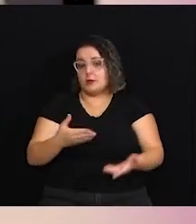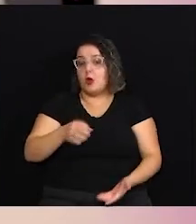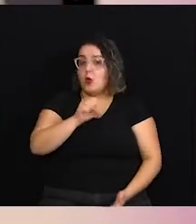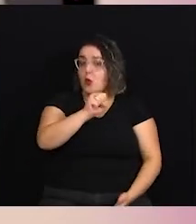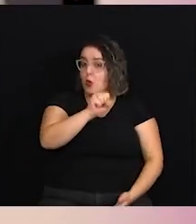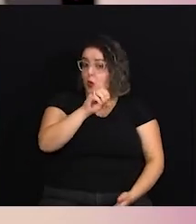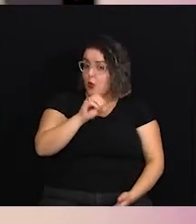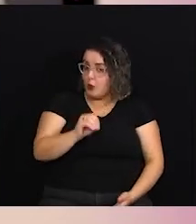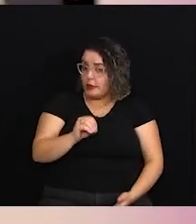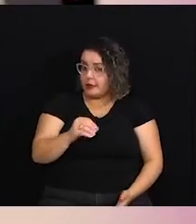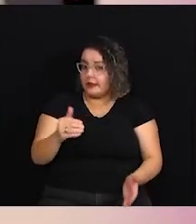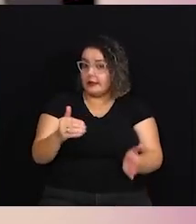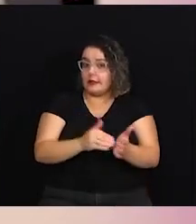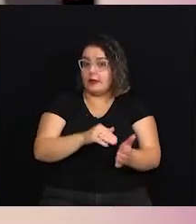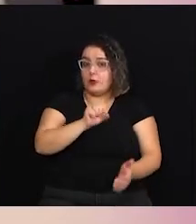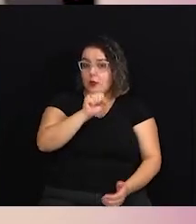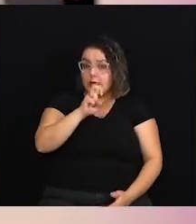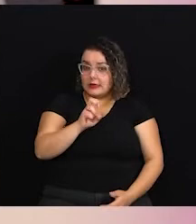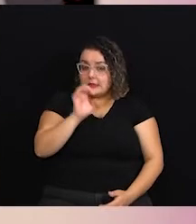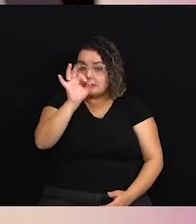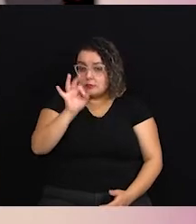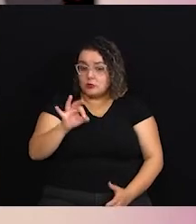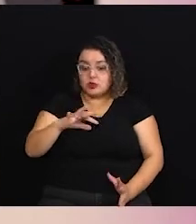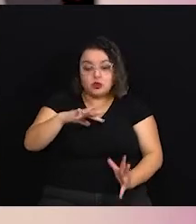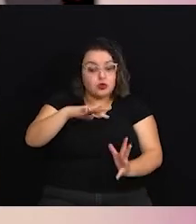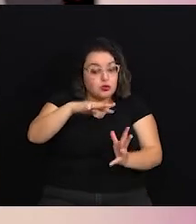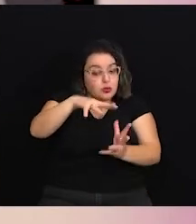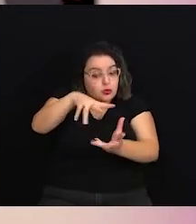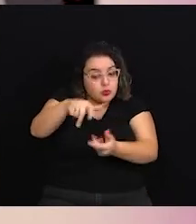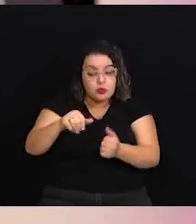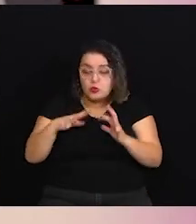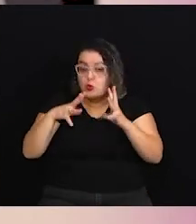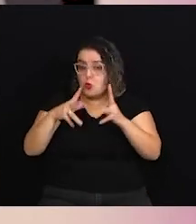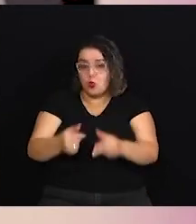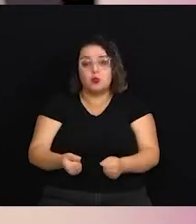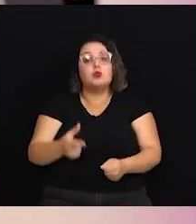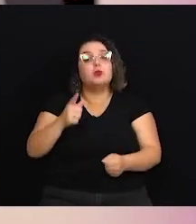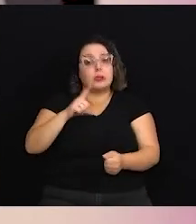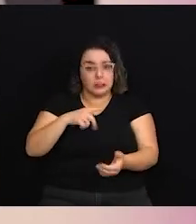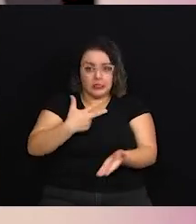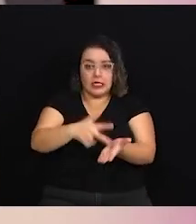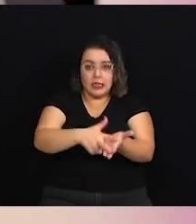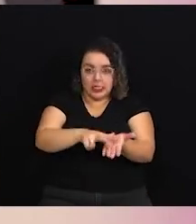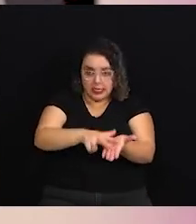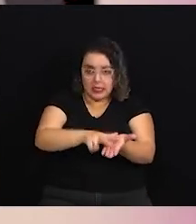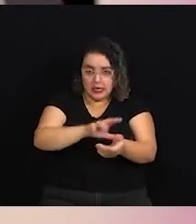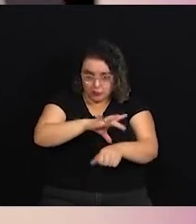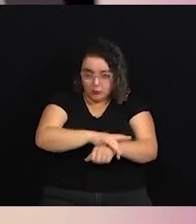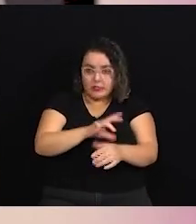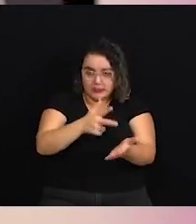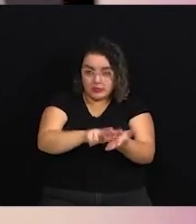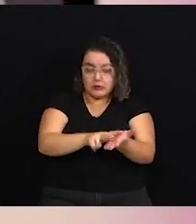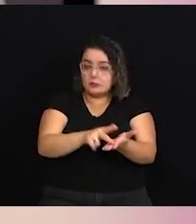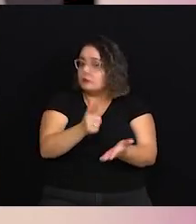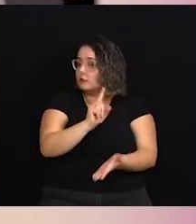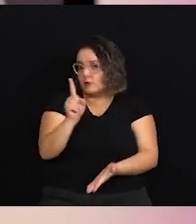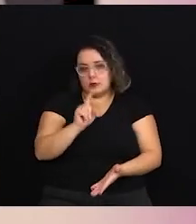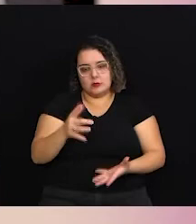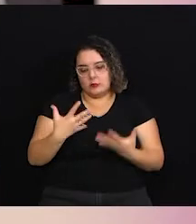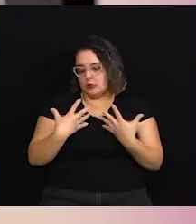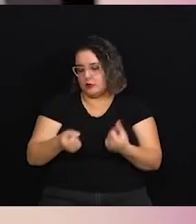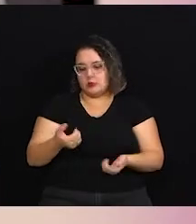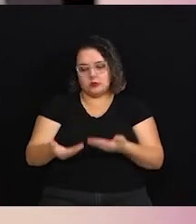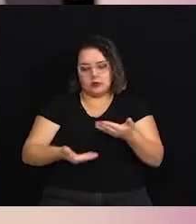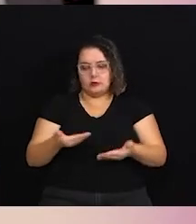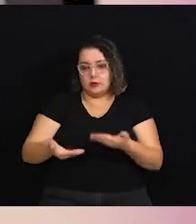porcento da população mundial tem epilepsia né elas não estão recebendo o